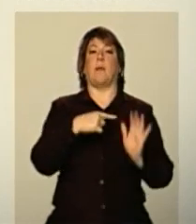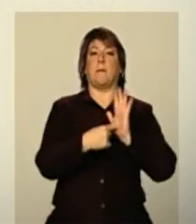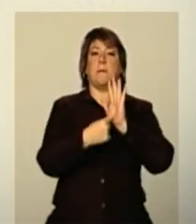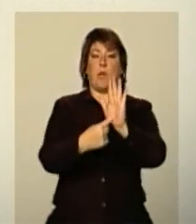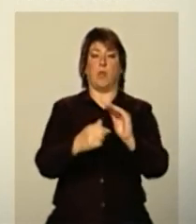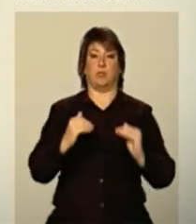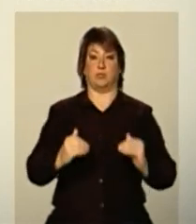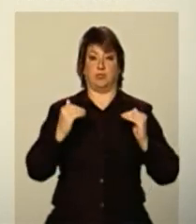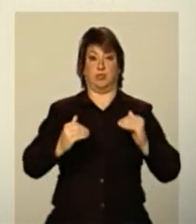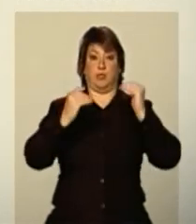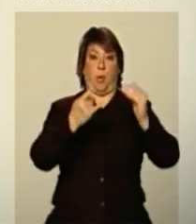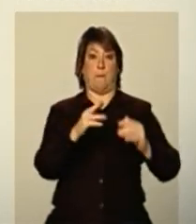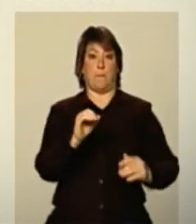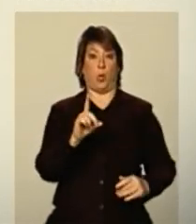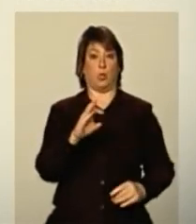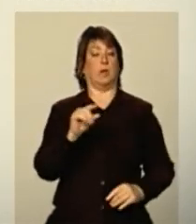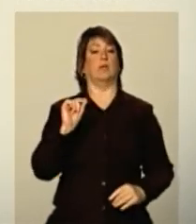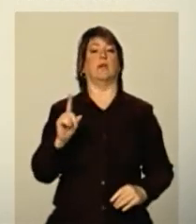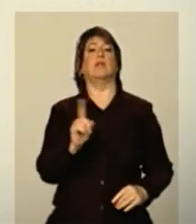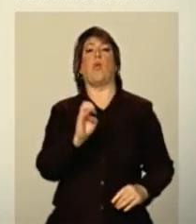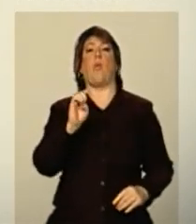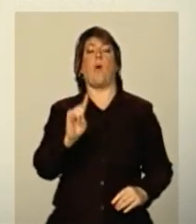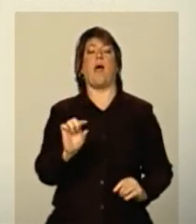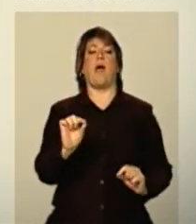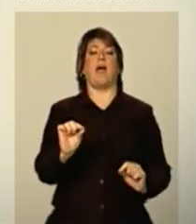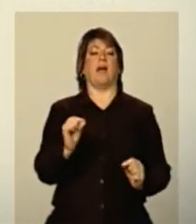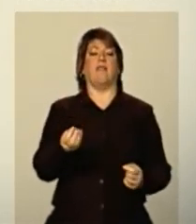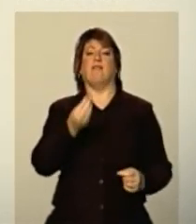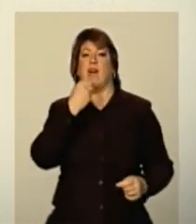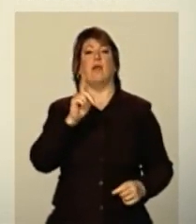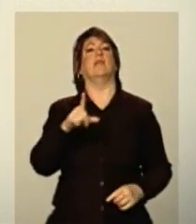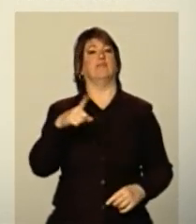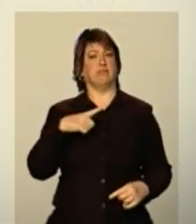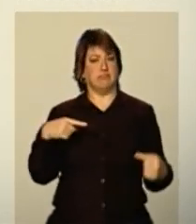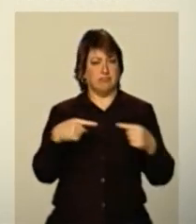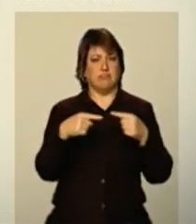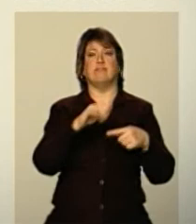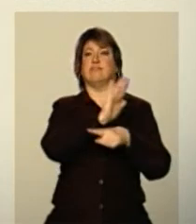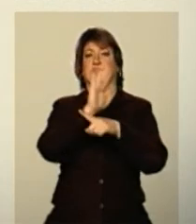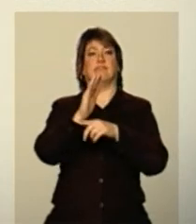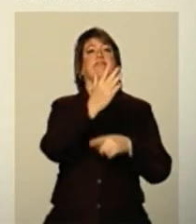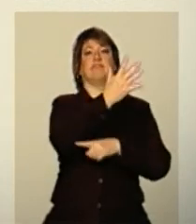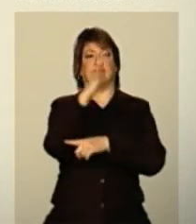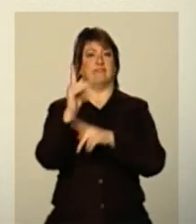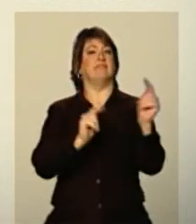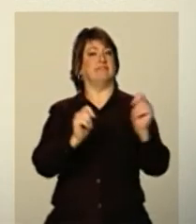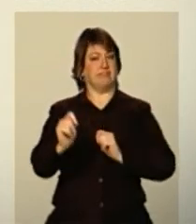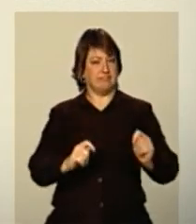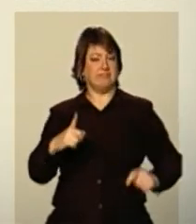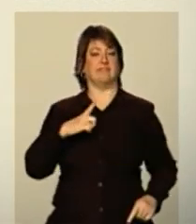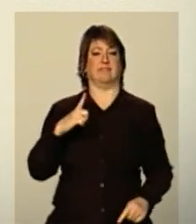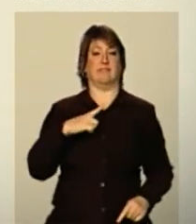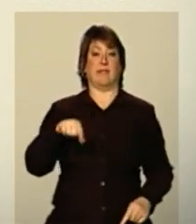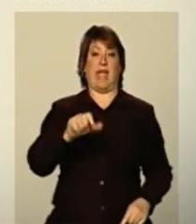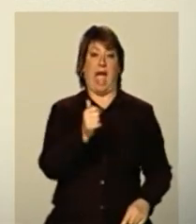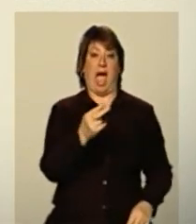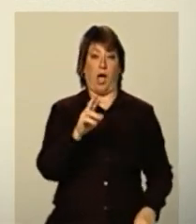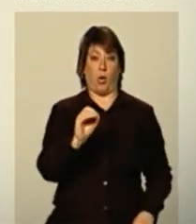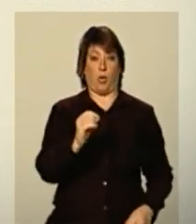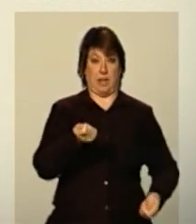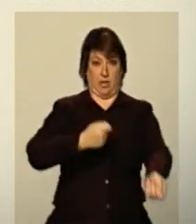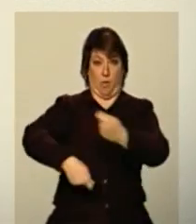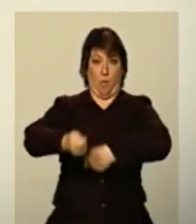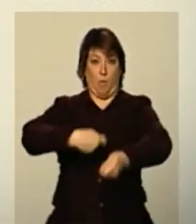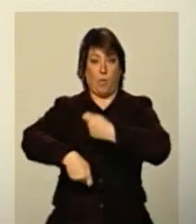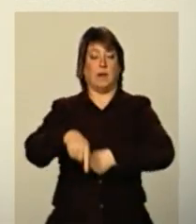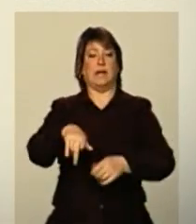o crescimento da produção não é incompatível com a preservação do meio ambiente. Olha, Luciano, o agronegócio é um